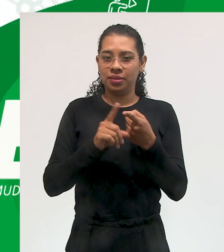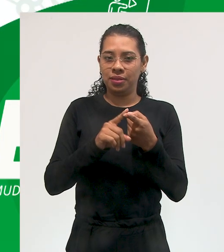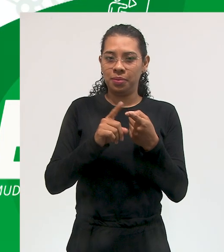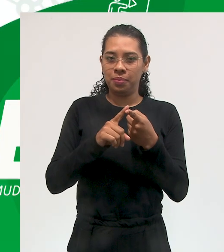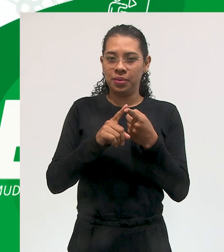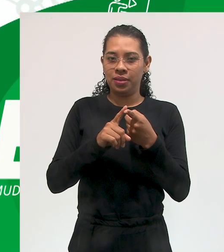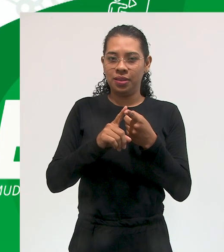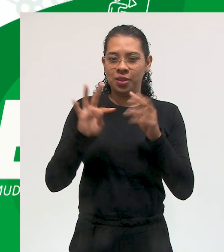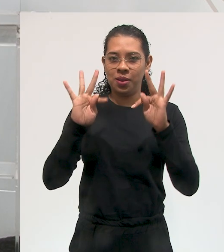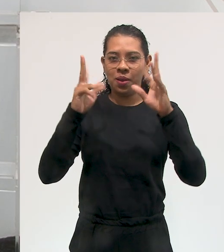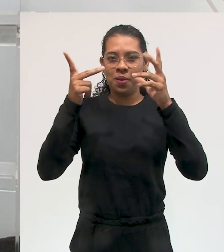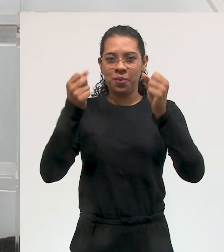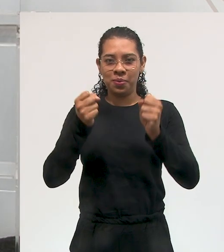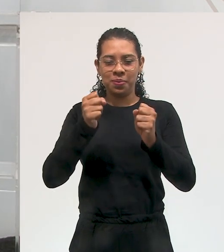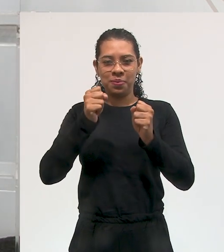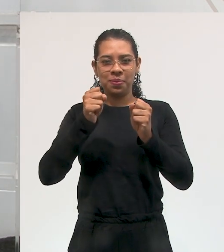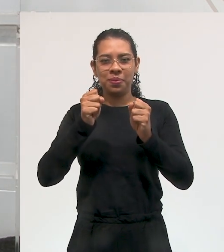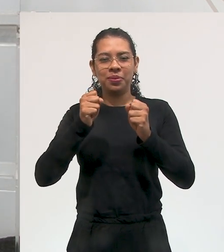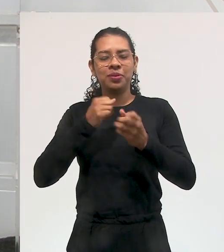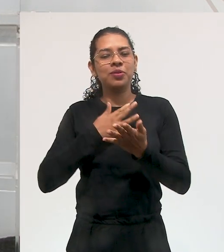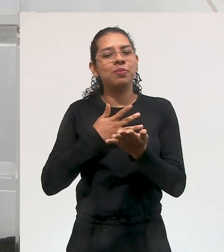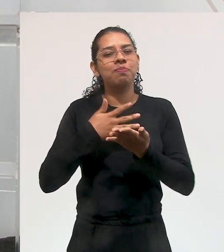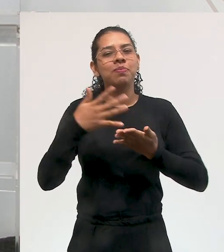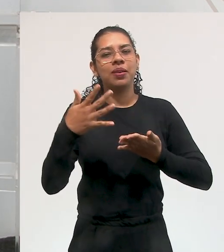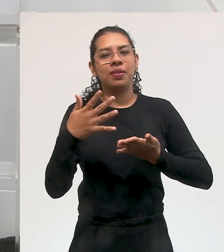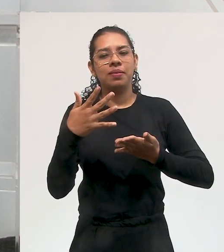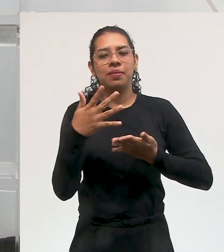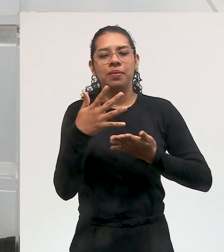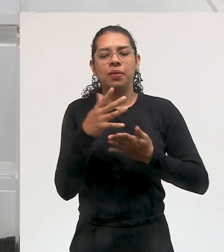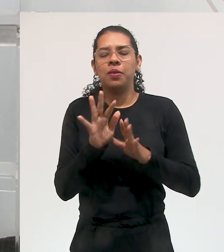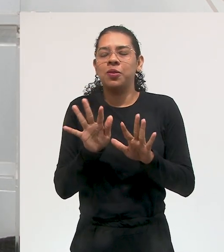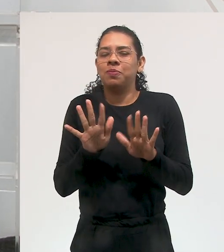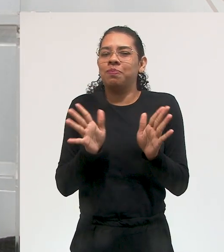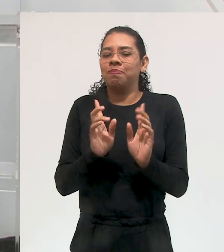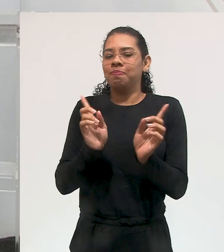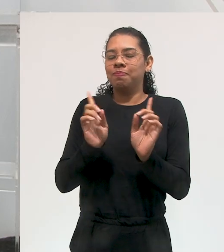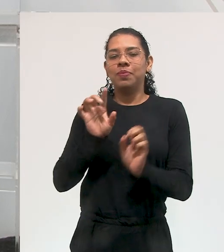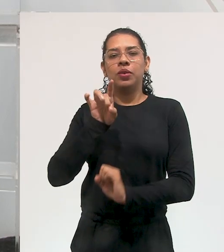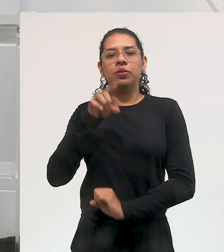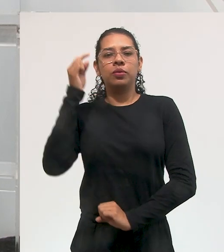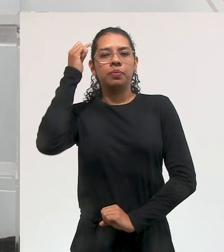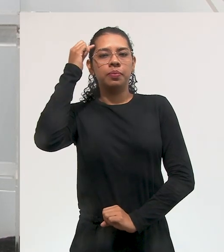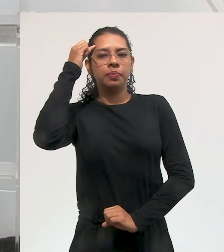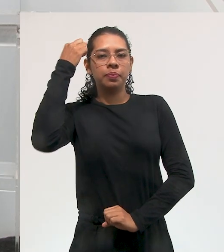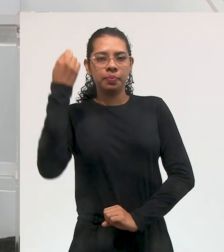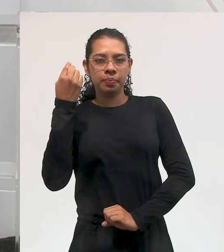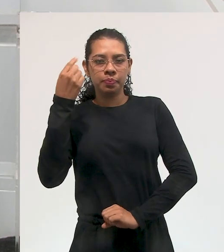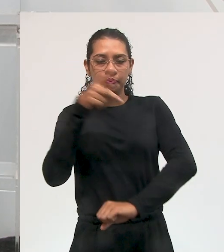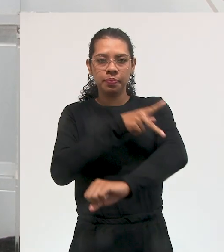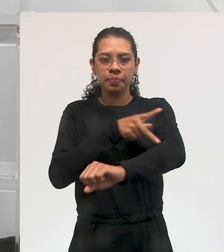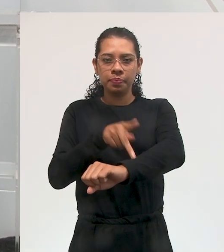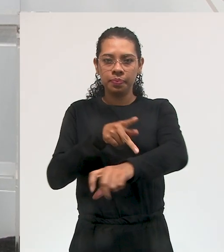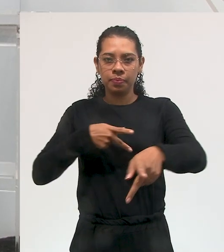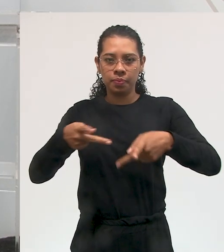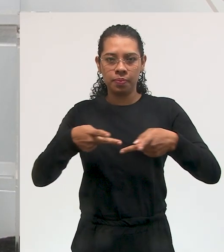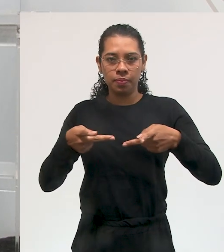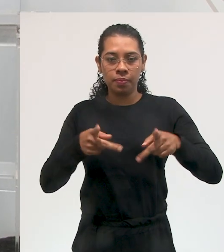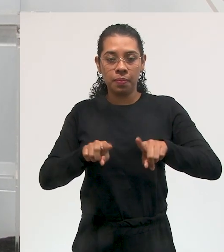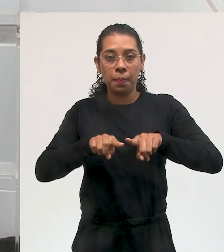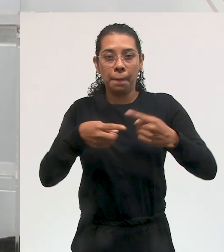continuada, porque não adianta a gente pensar em didática, não adianta a gente pensar em projeto pedagógico se a gente não tiver uma formação como